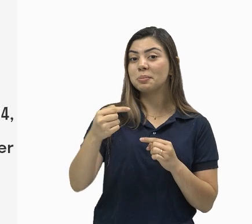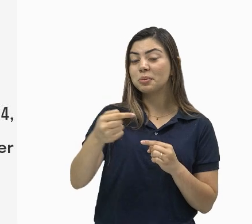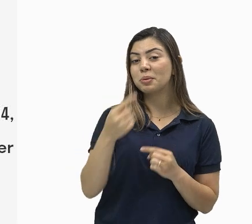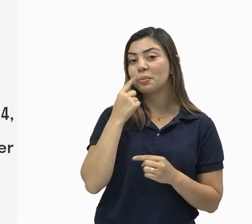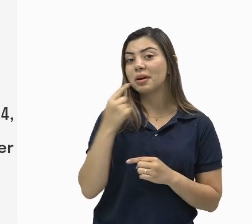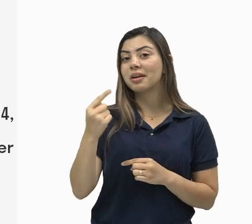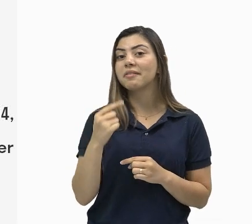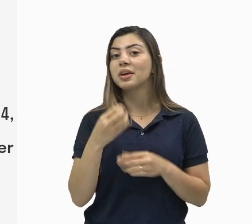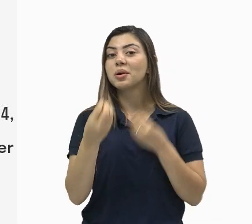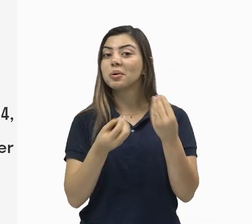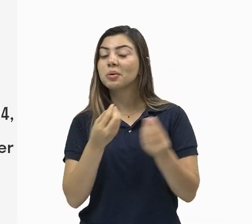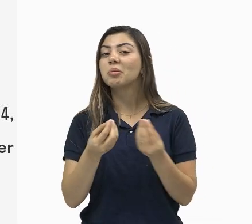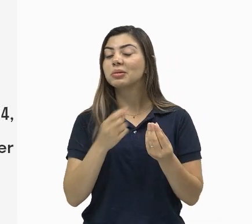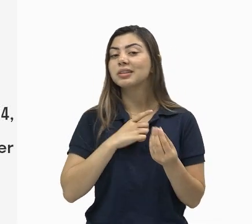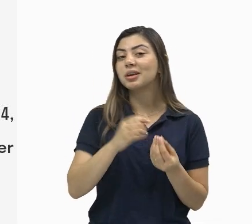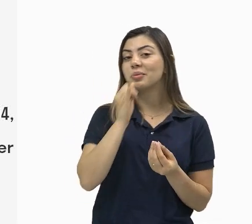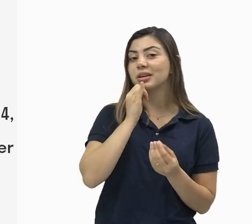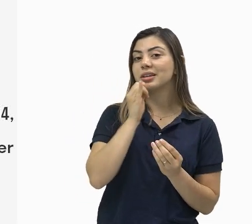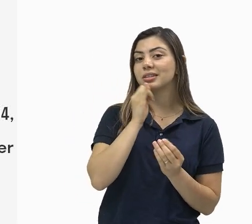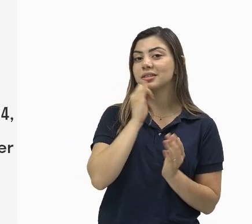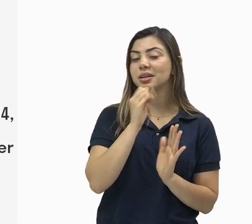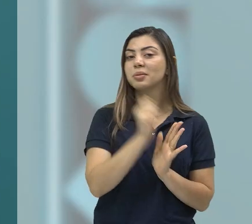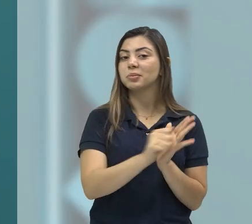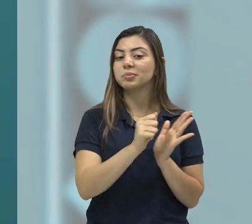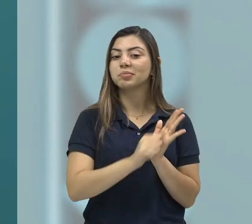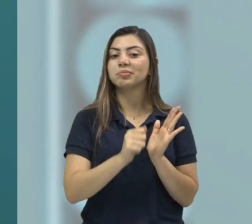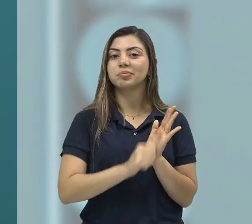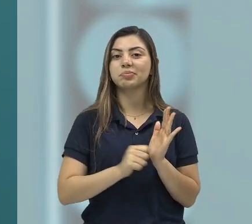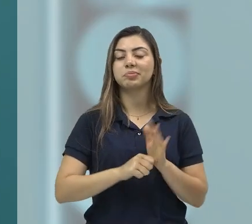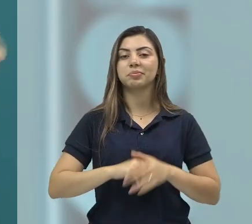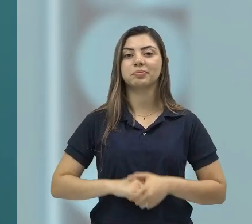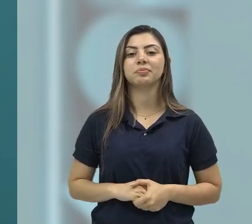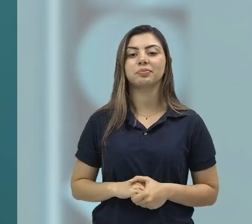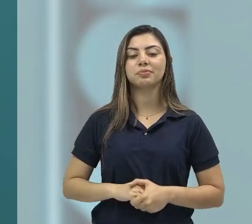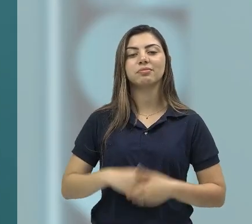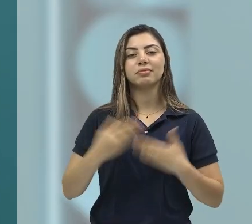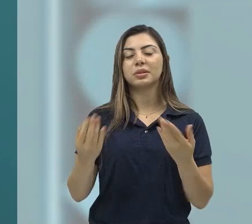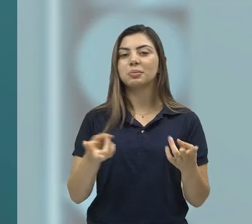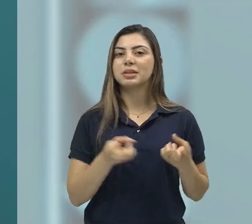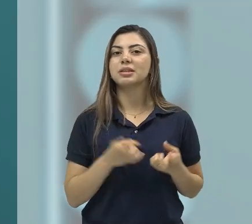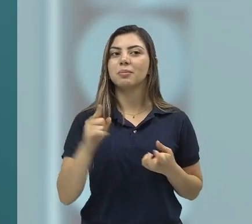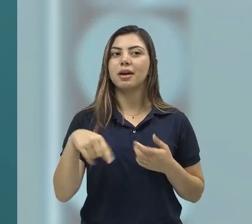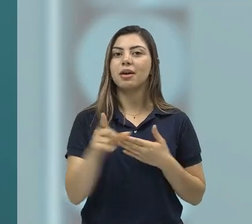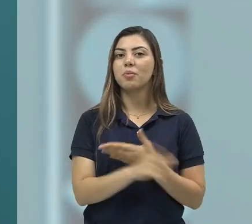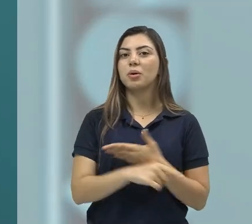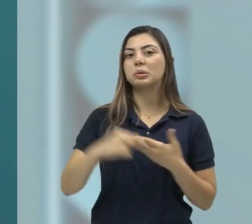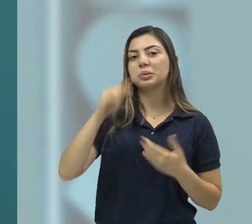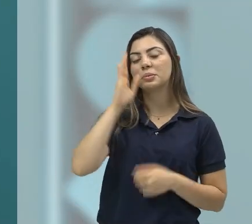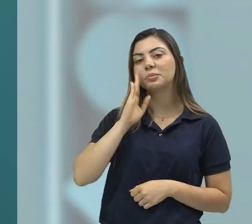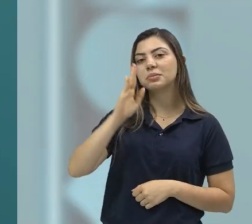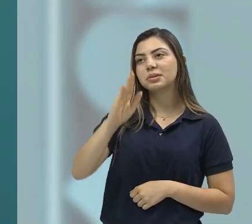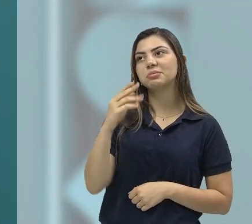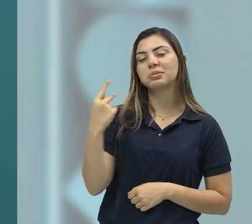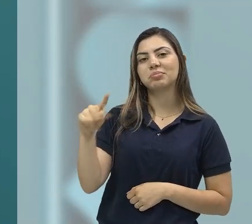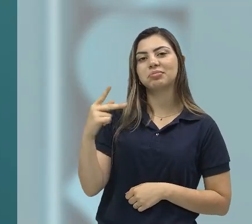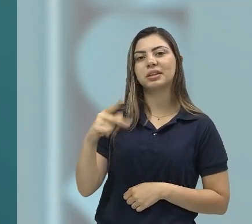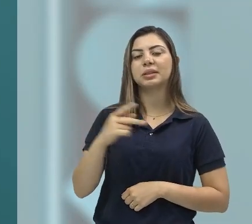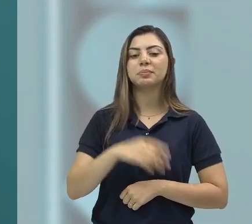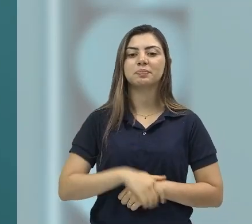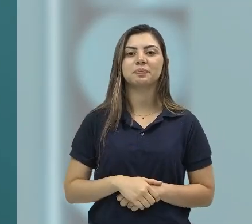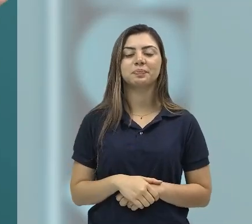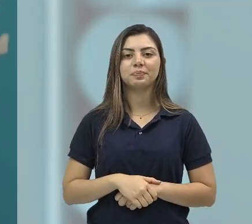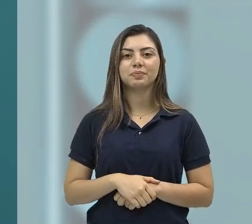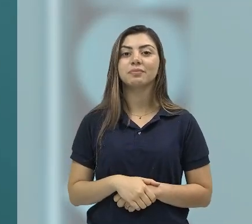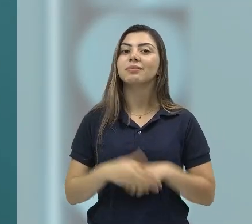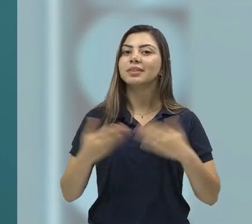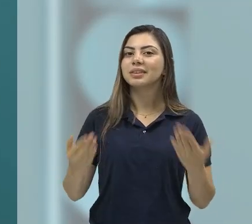sobre essa questão da caligrafia de Deus, ok? Então, essas foram as obras aí feitas por Márcio de Souza. E